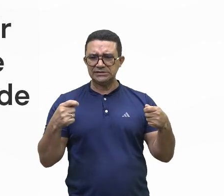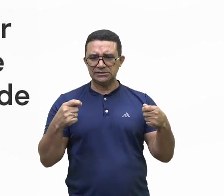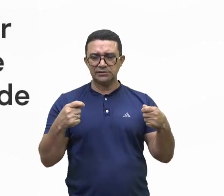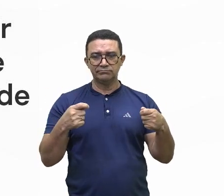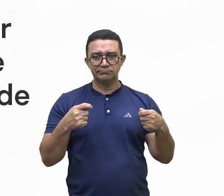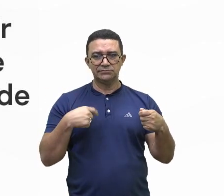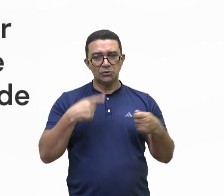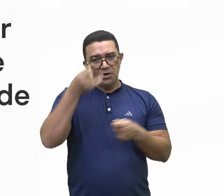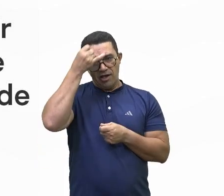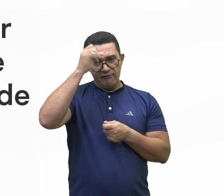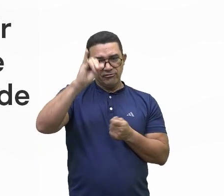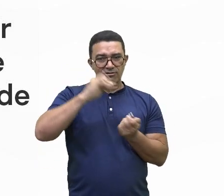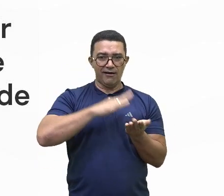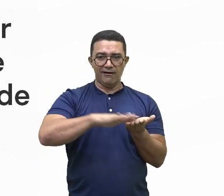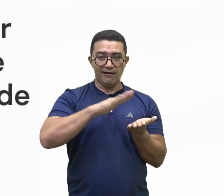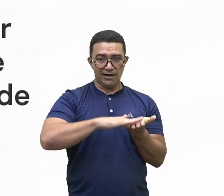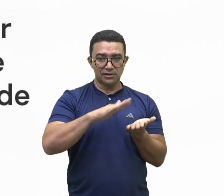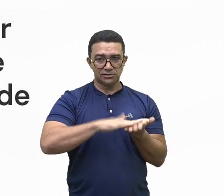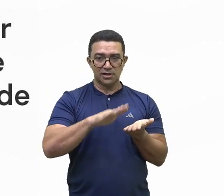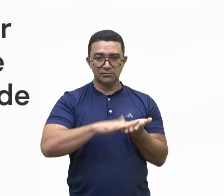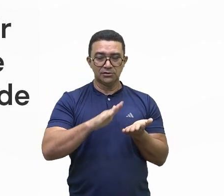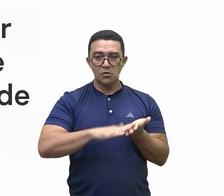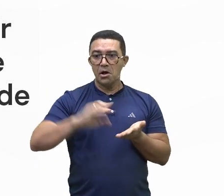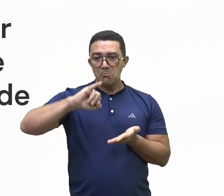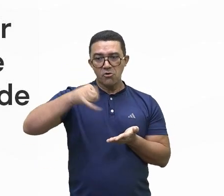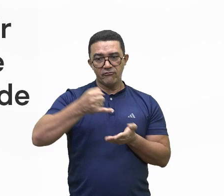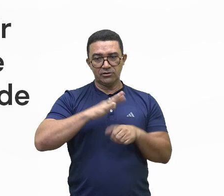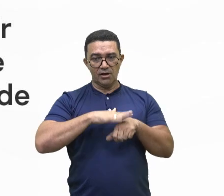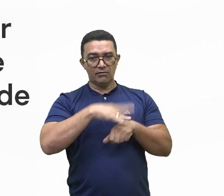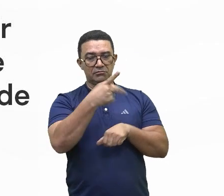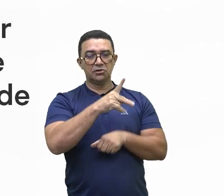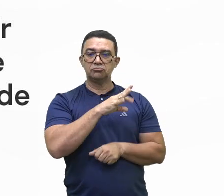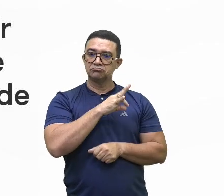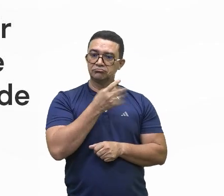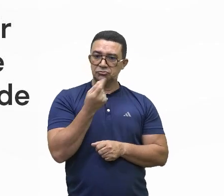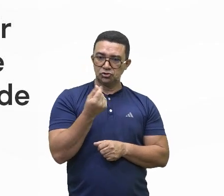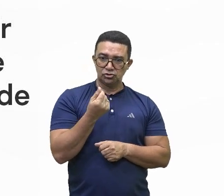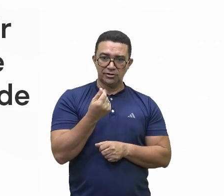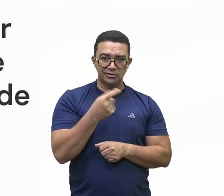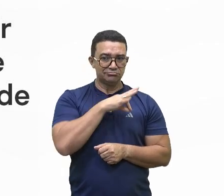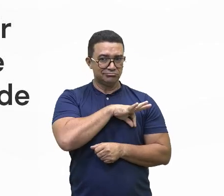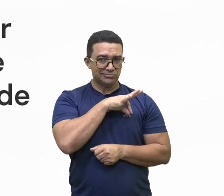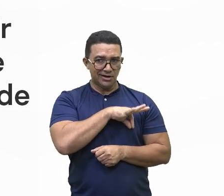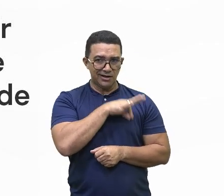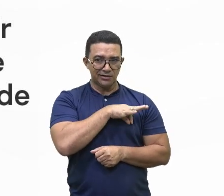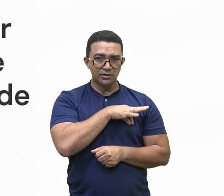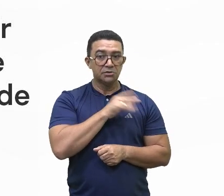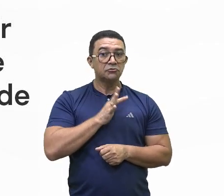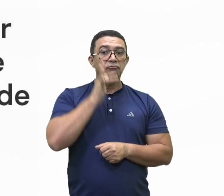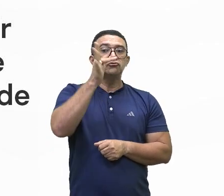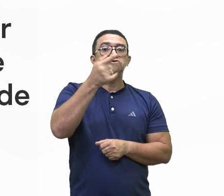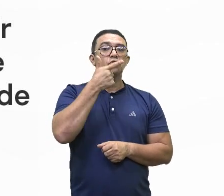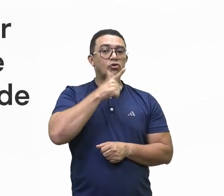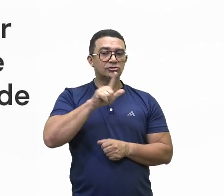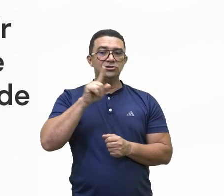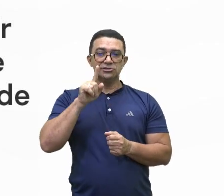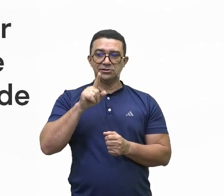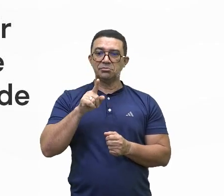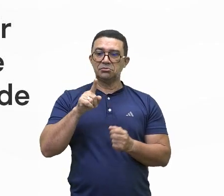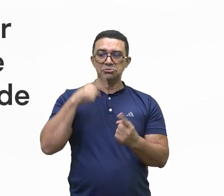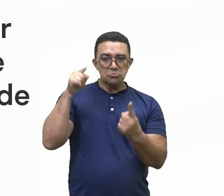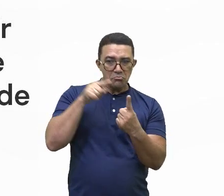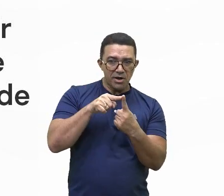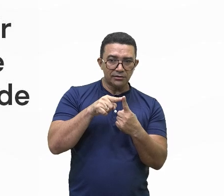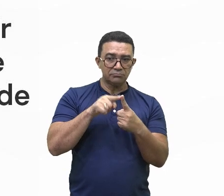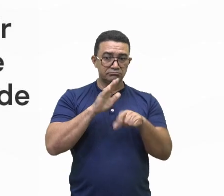com o objetivo de gastar bem o seu dinheiro, suprir suas necessidades e ainda realizar sonhos e atingir metas, de acordo